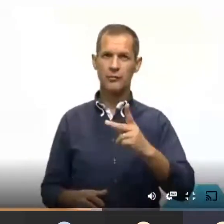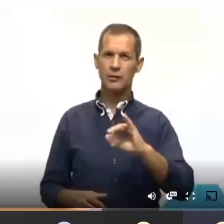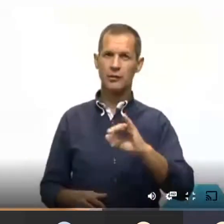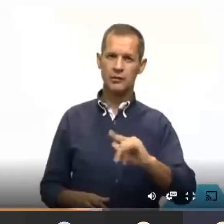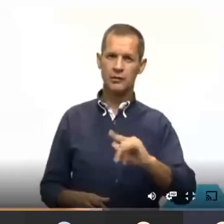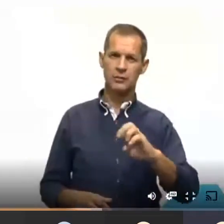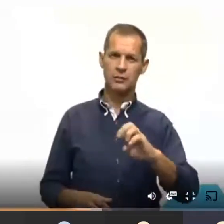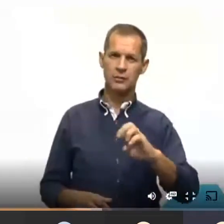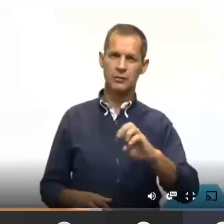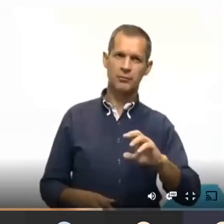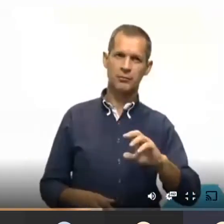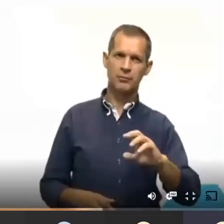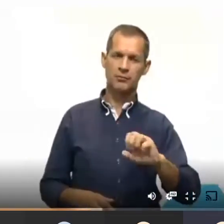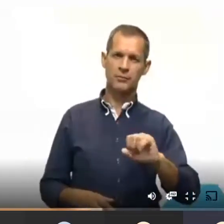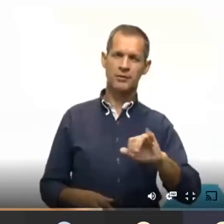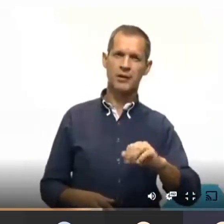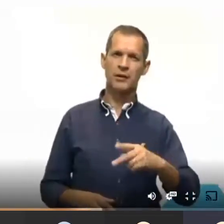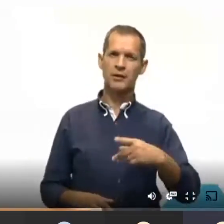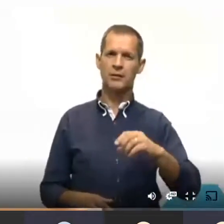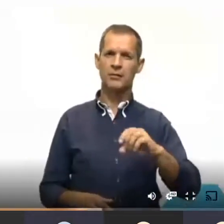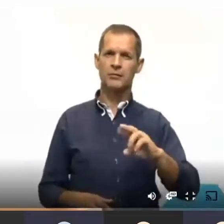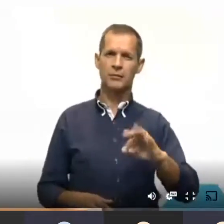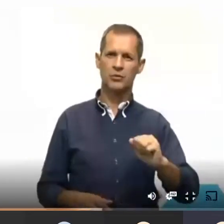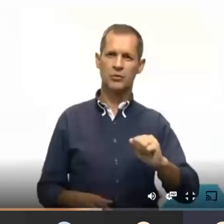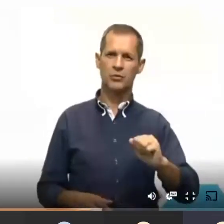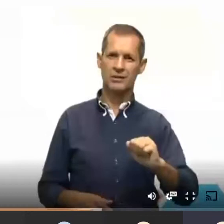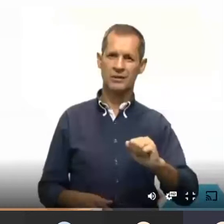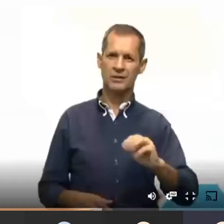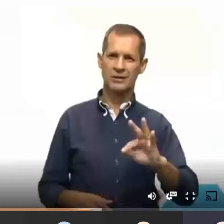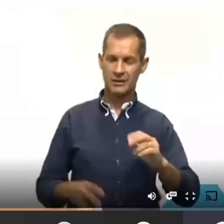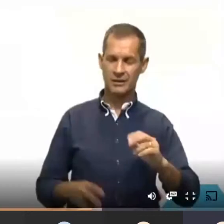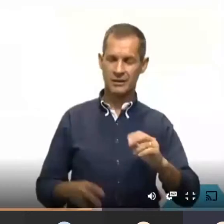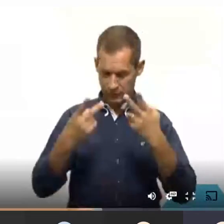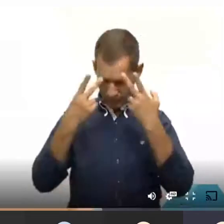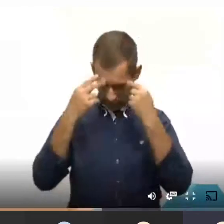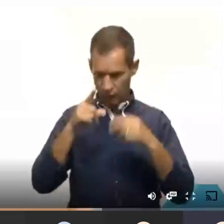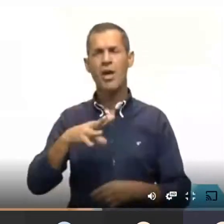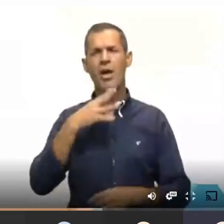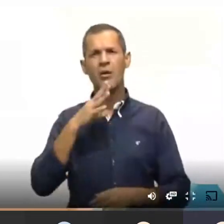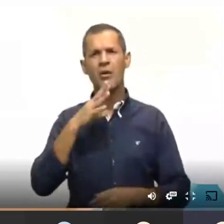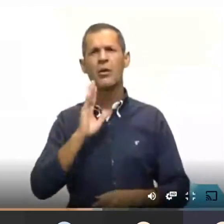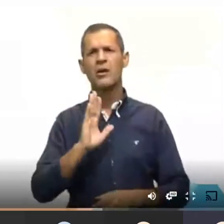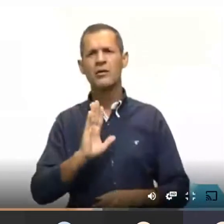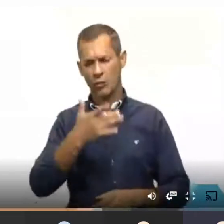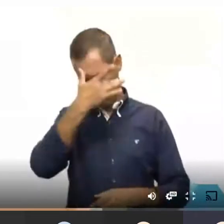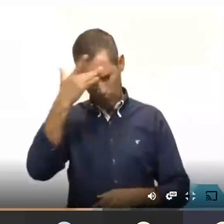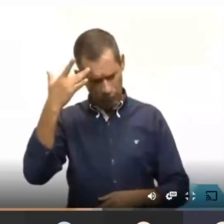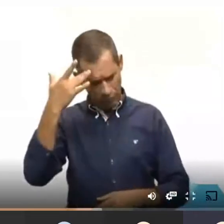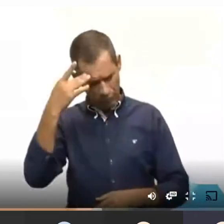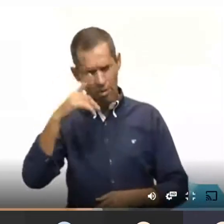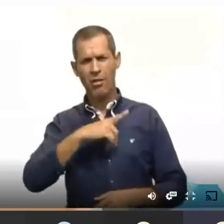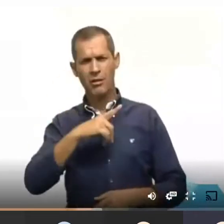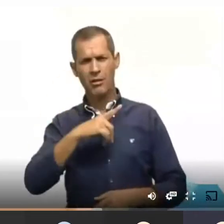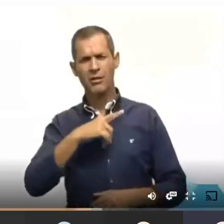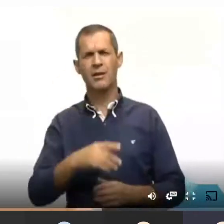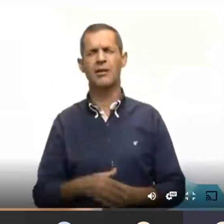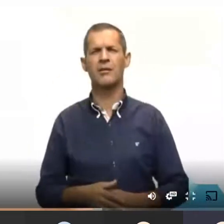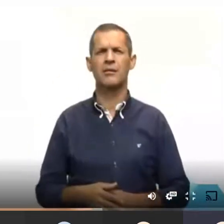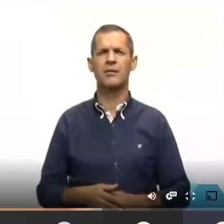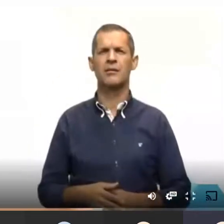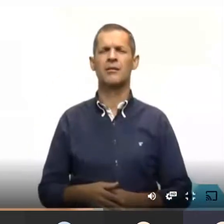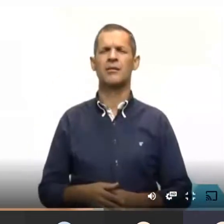hiperplasia prostática, né? Hiperplasia prostática é muito comum. Vocês provavelmente conhecem alguém que